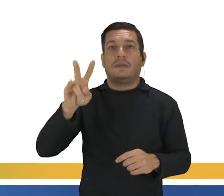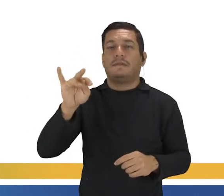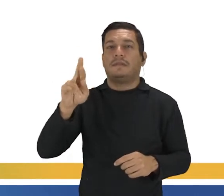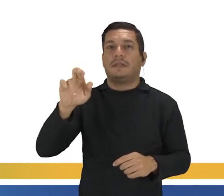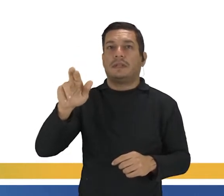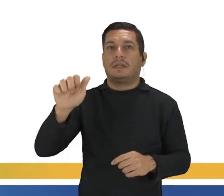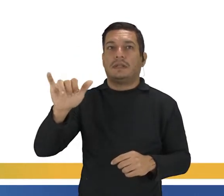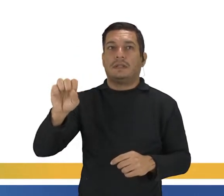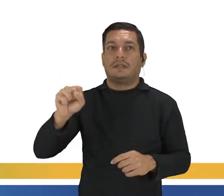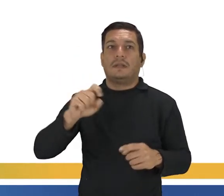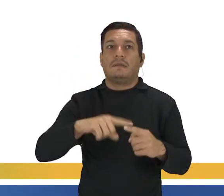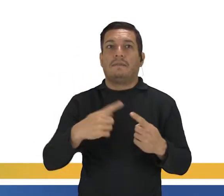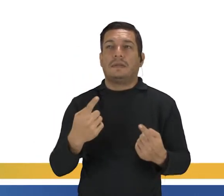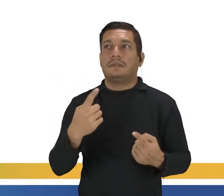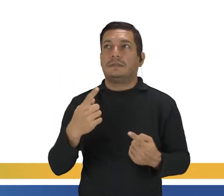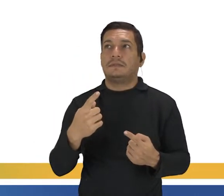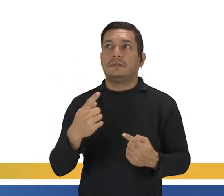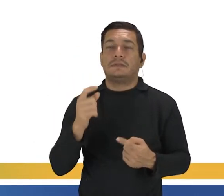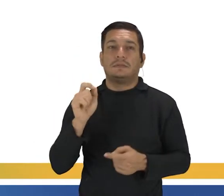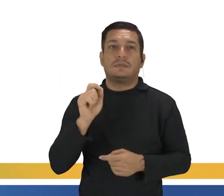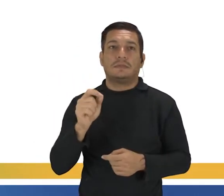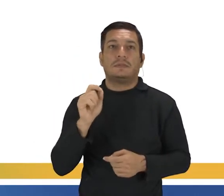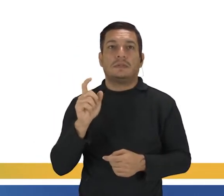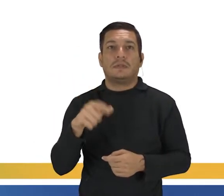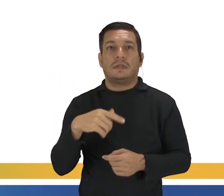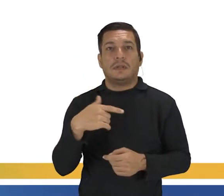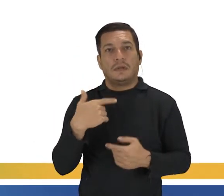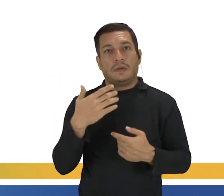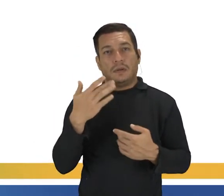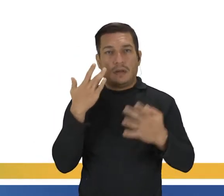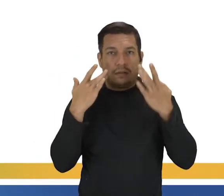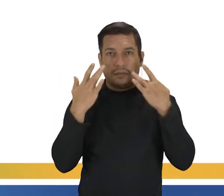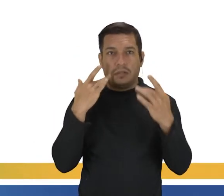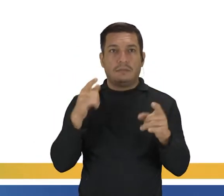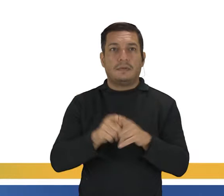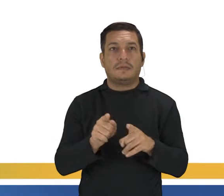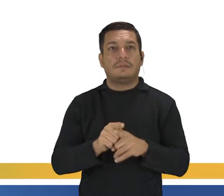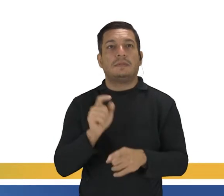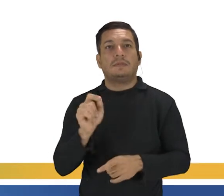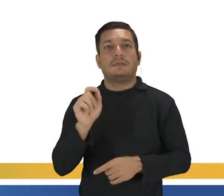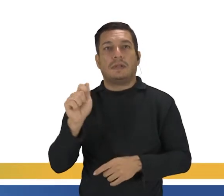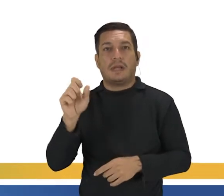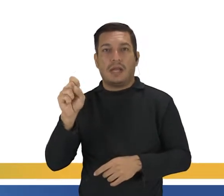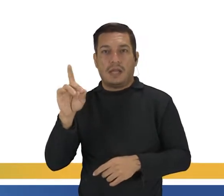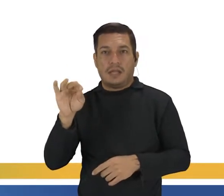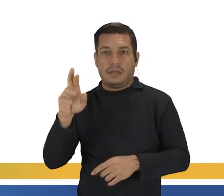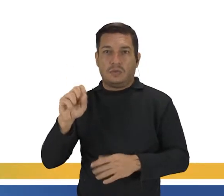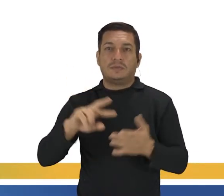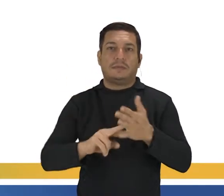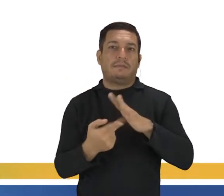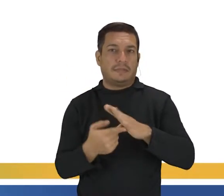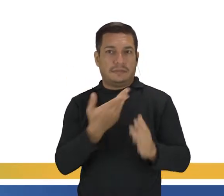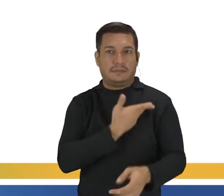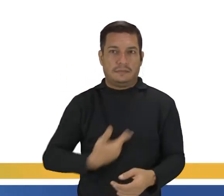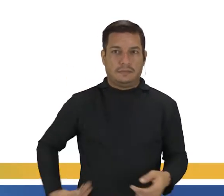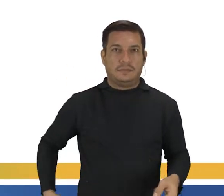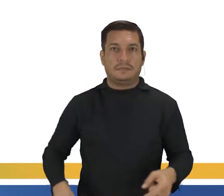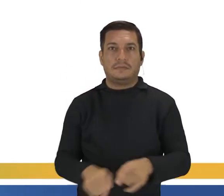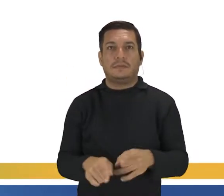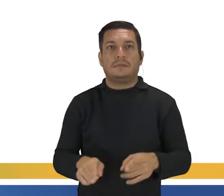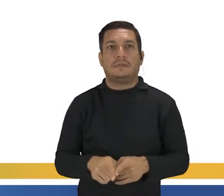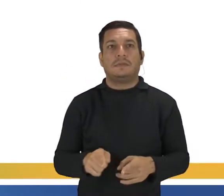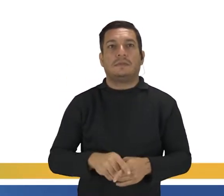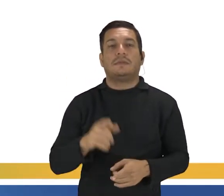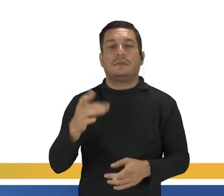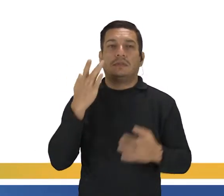vitrais. Posteriormente, quando os dramas passaram também para os adros, praças públicas, ruínas